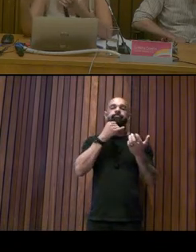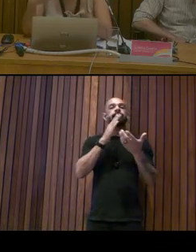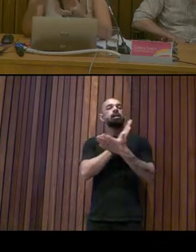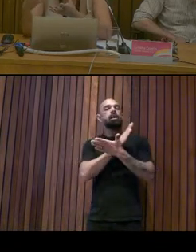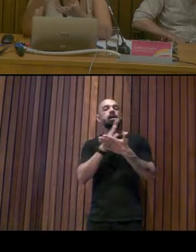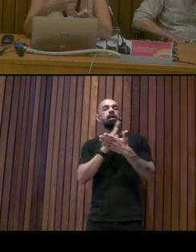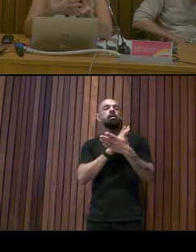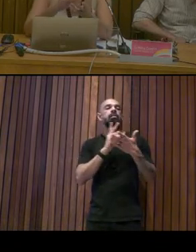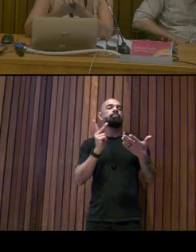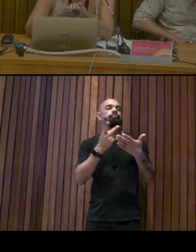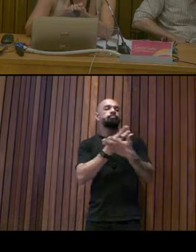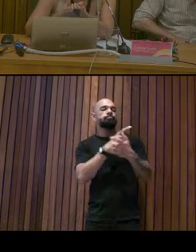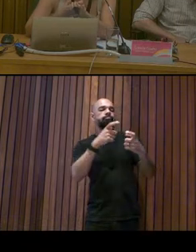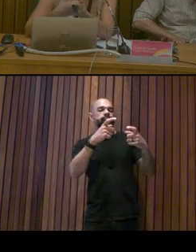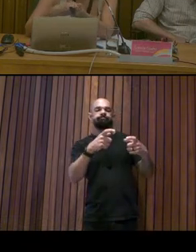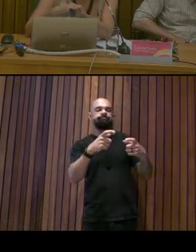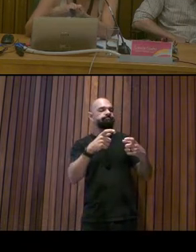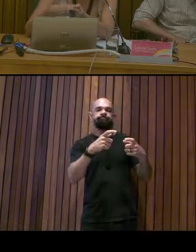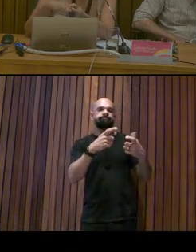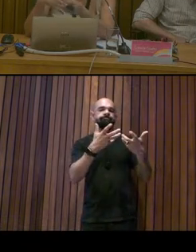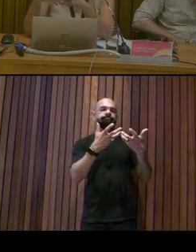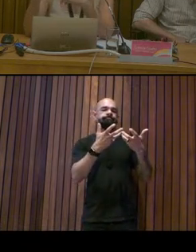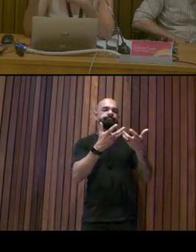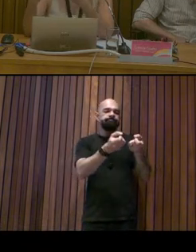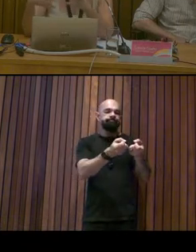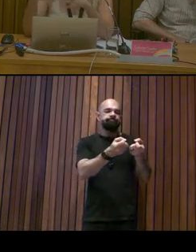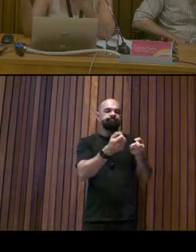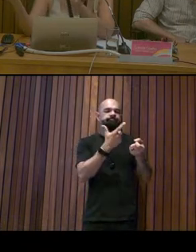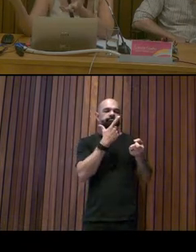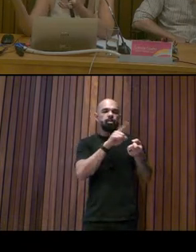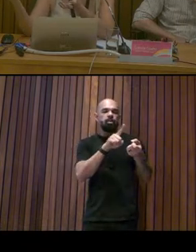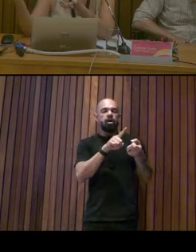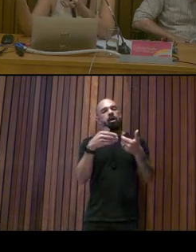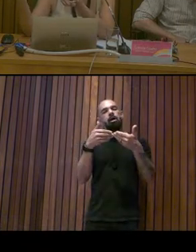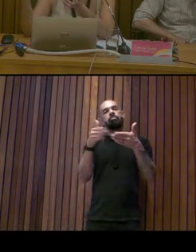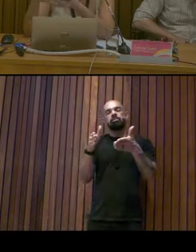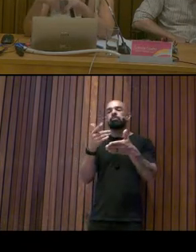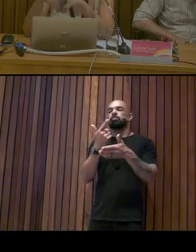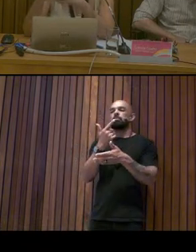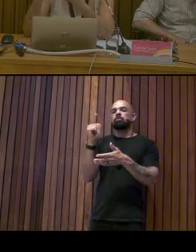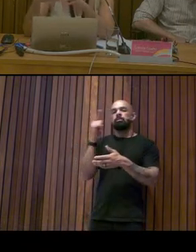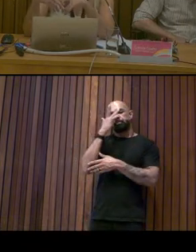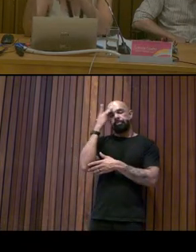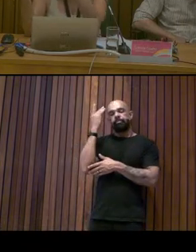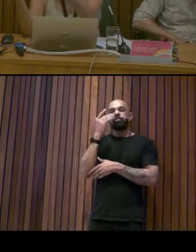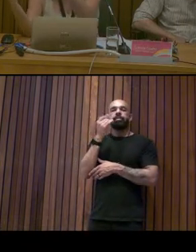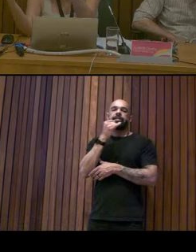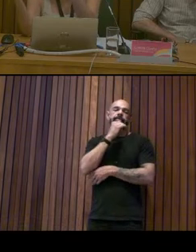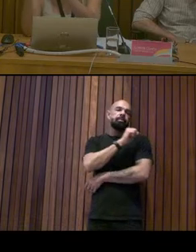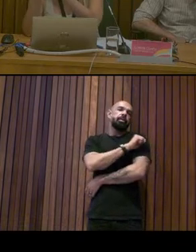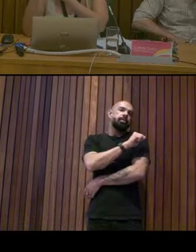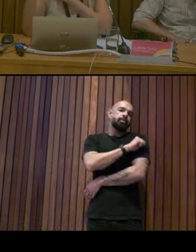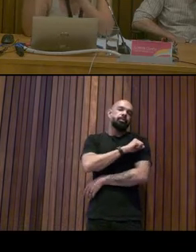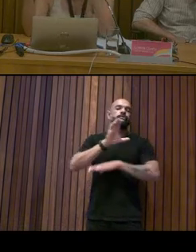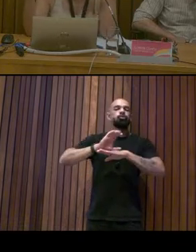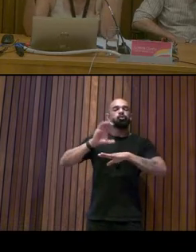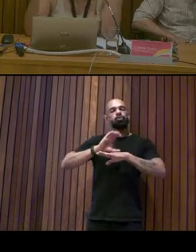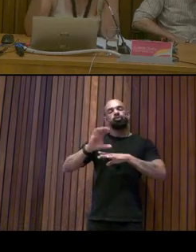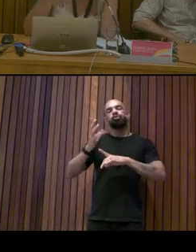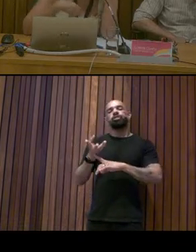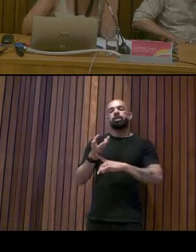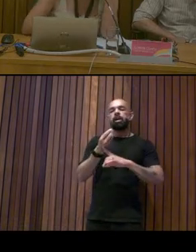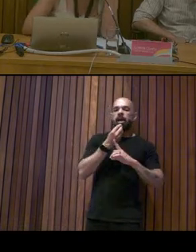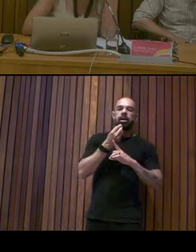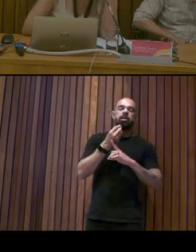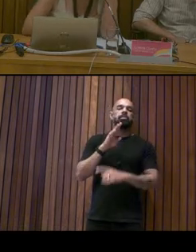algumas situações, a gente não conseguiu adesão, e aí a gente abriu para, por exemplo, estudantes do curso de artes, né,